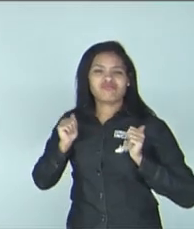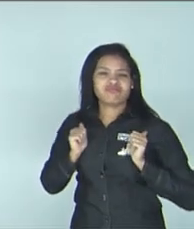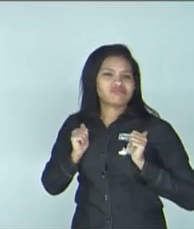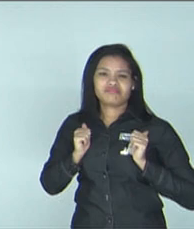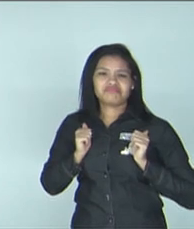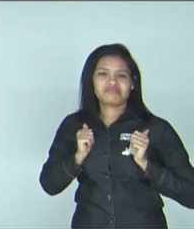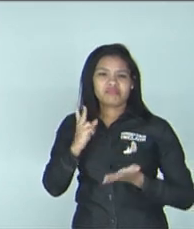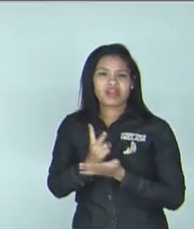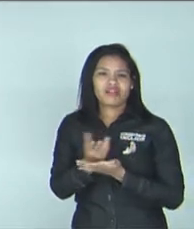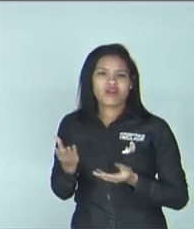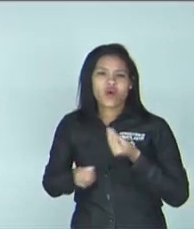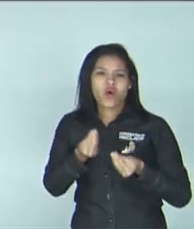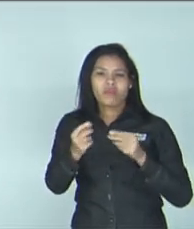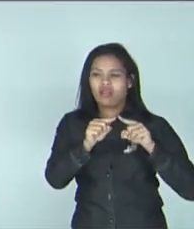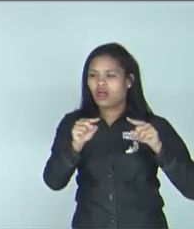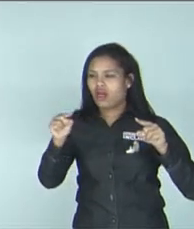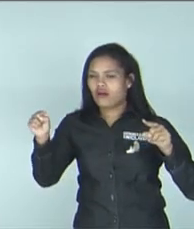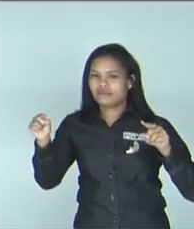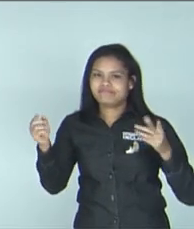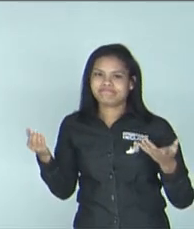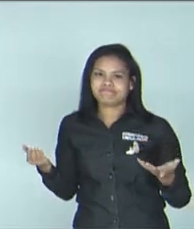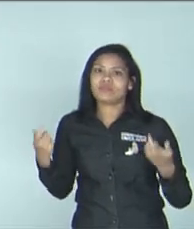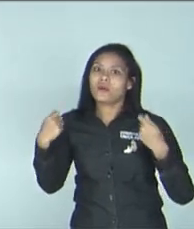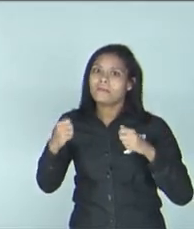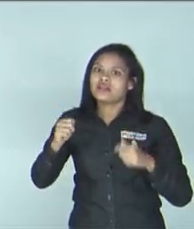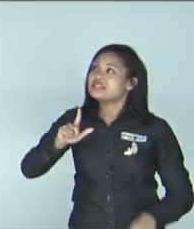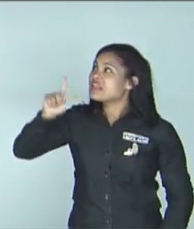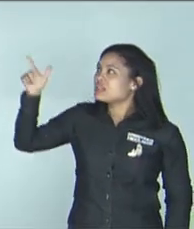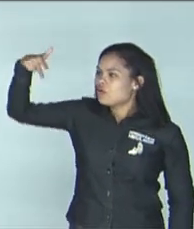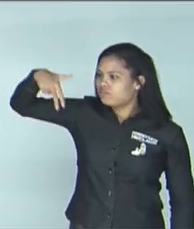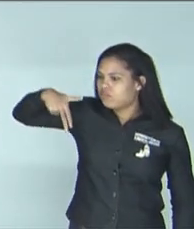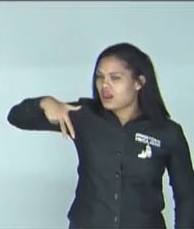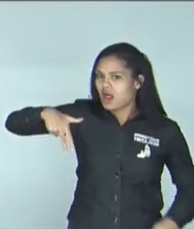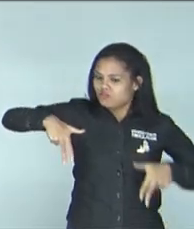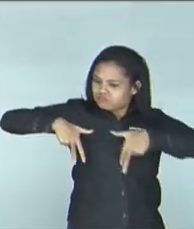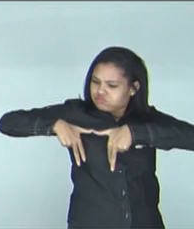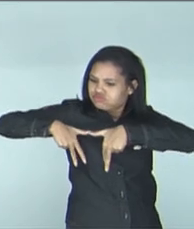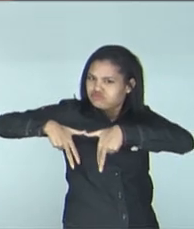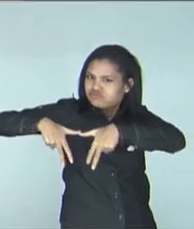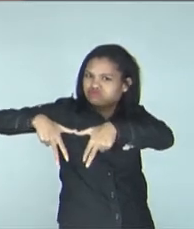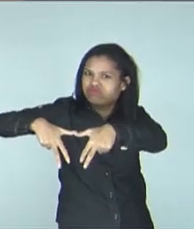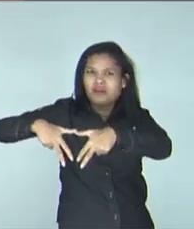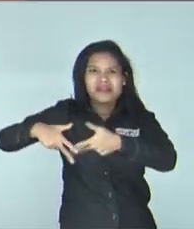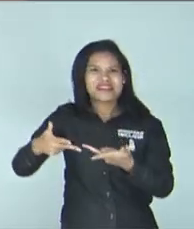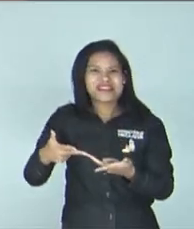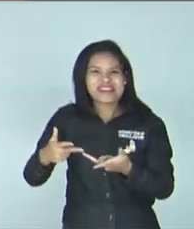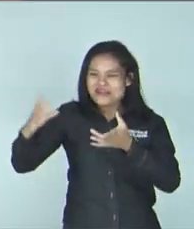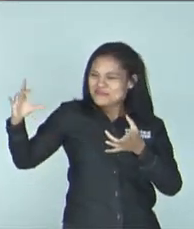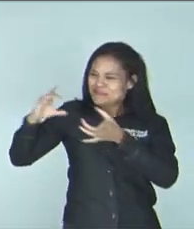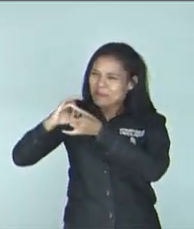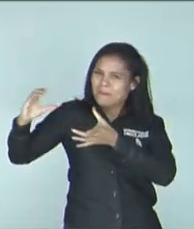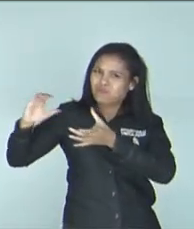aqui a gente bota a mão cá a gente não pega mão de deus e a nossa mão e a gente coloca uma próxima da outra para